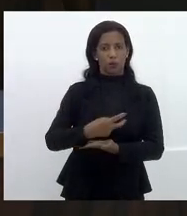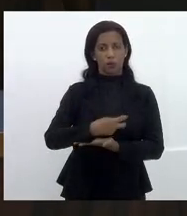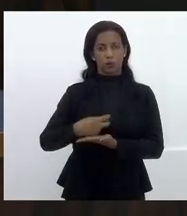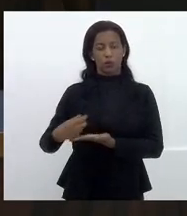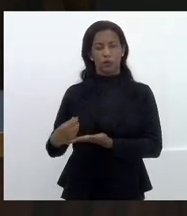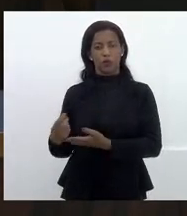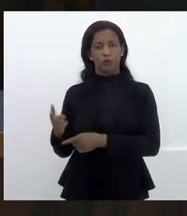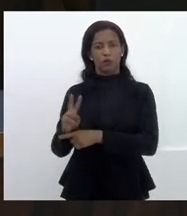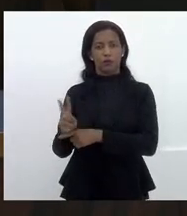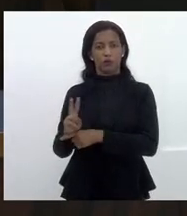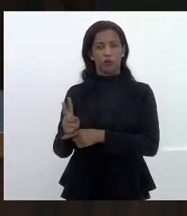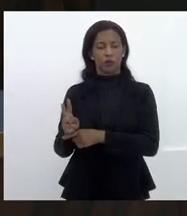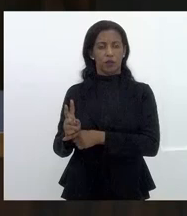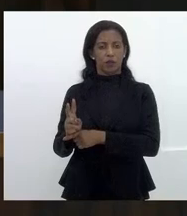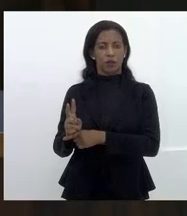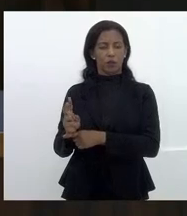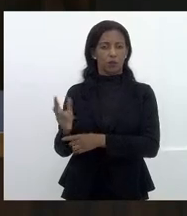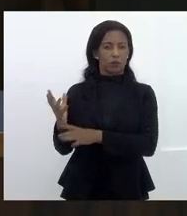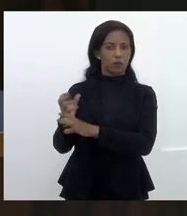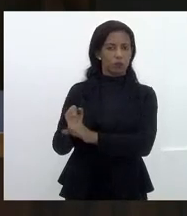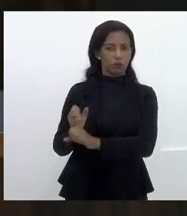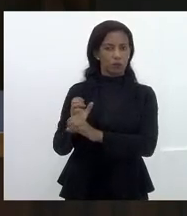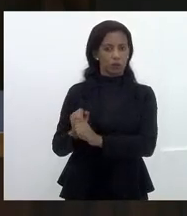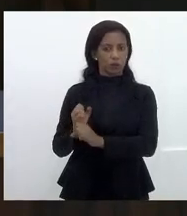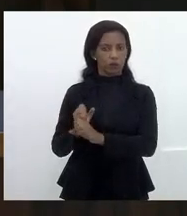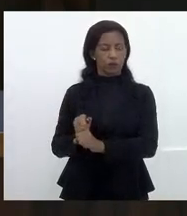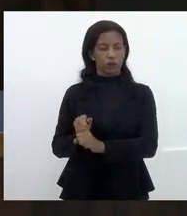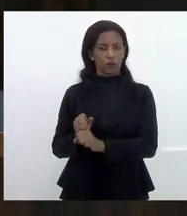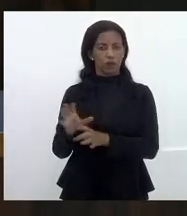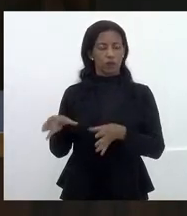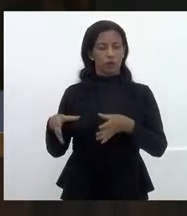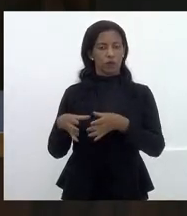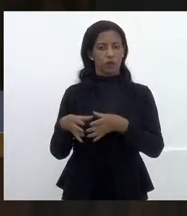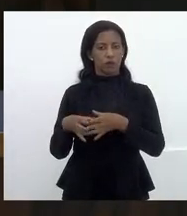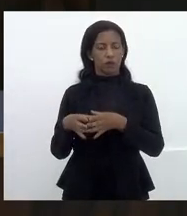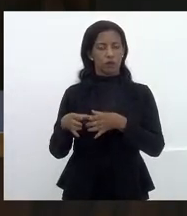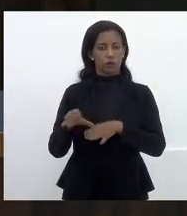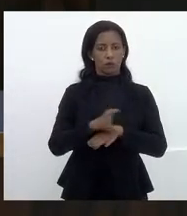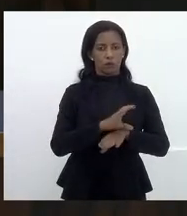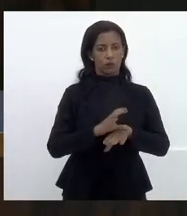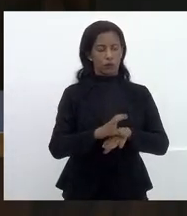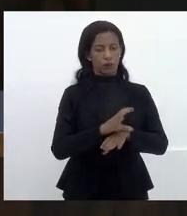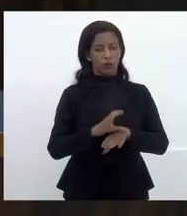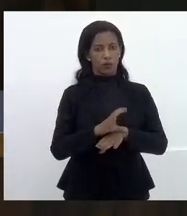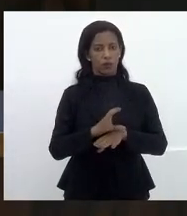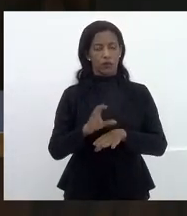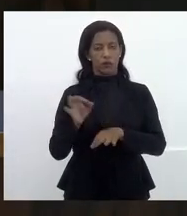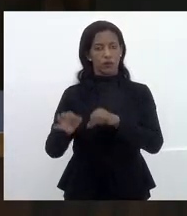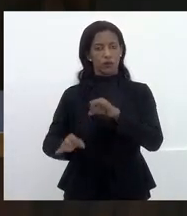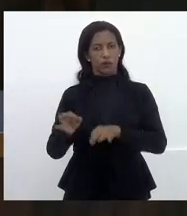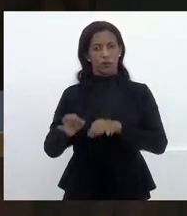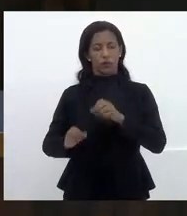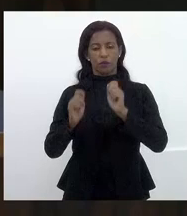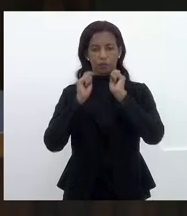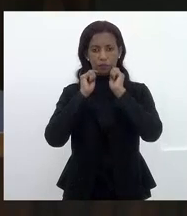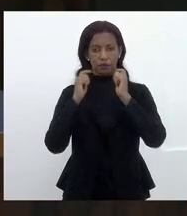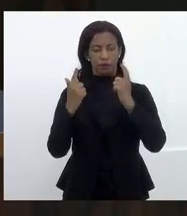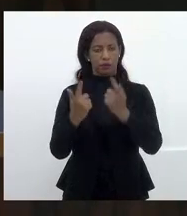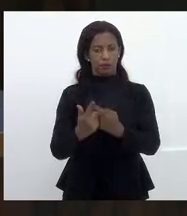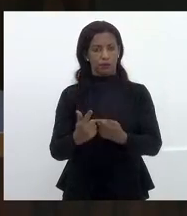de fiscalização de tributos estaduais e com a comissão de constituição e justiça da Assembleia Legislativa do Rio de